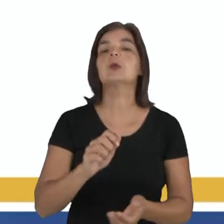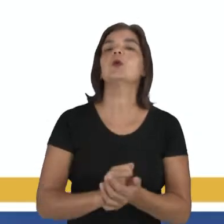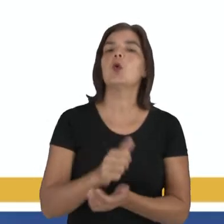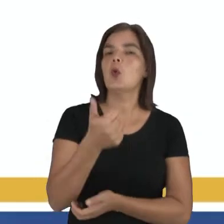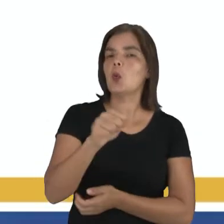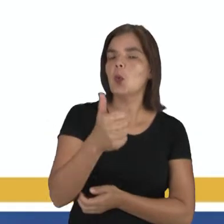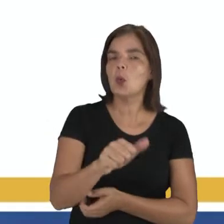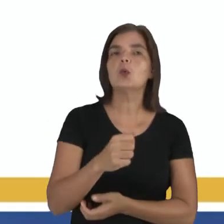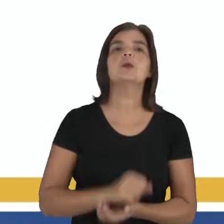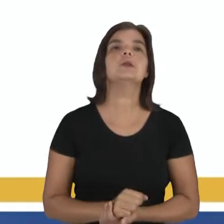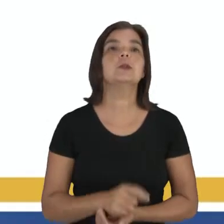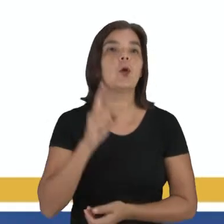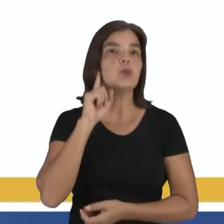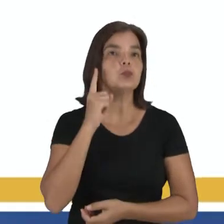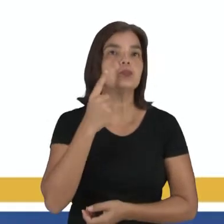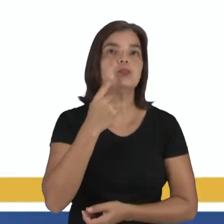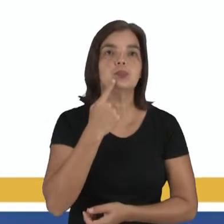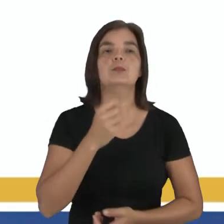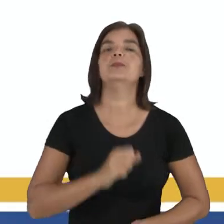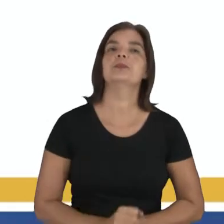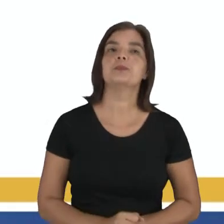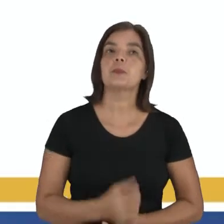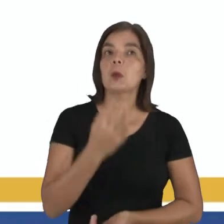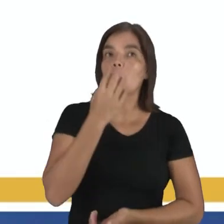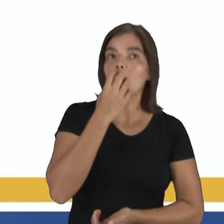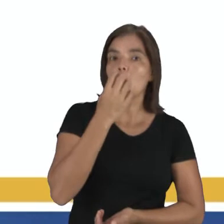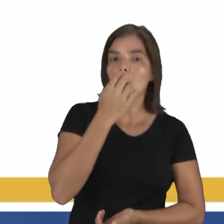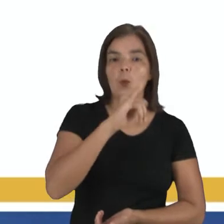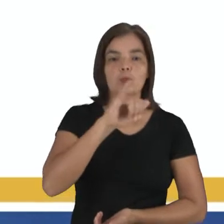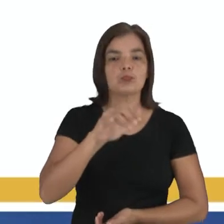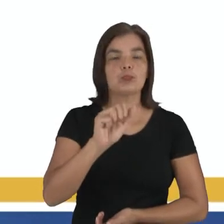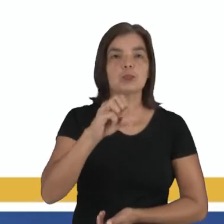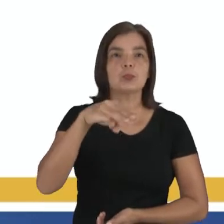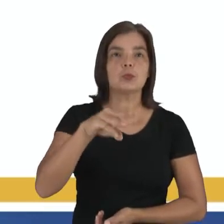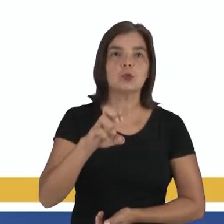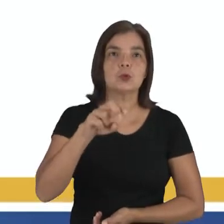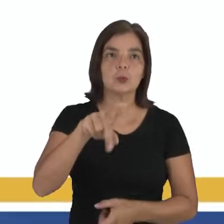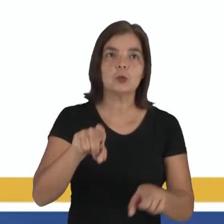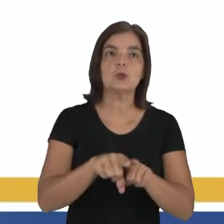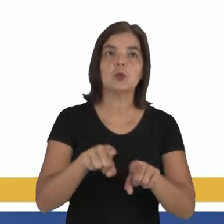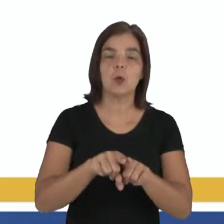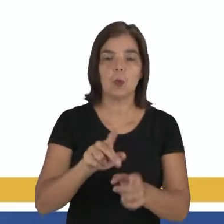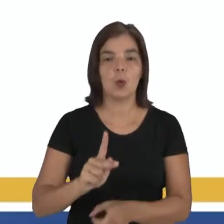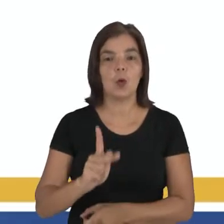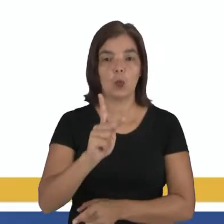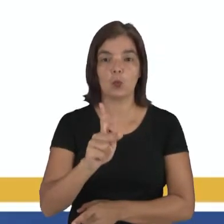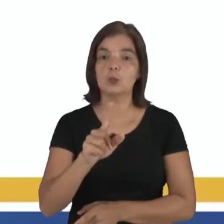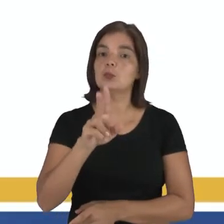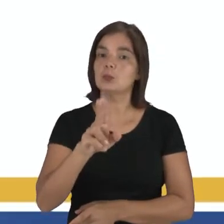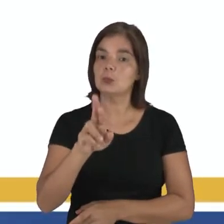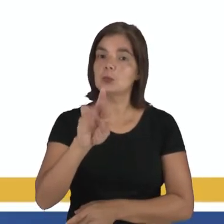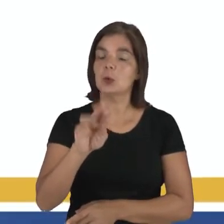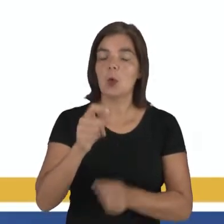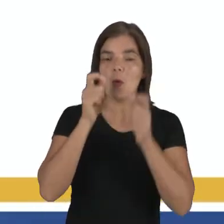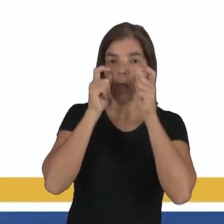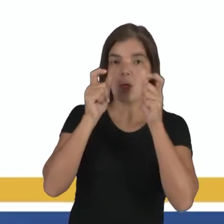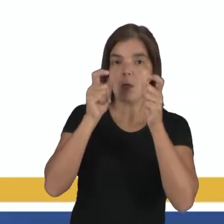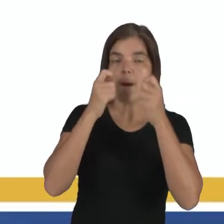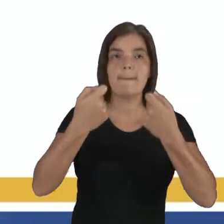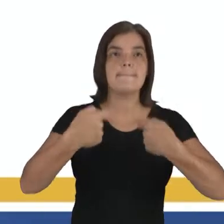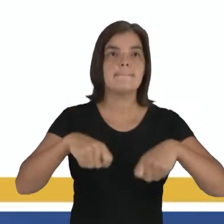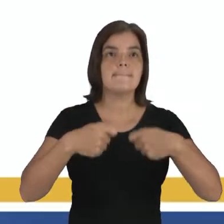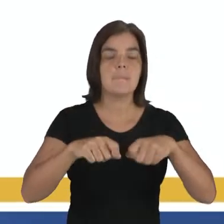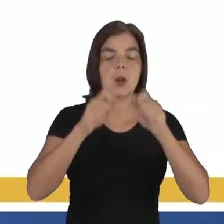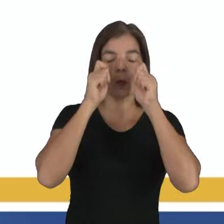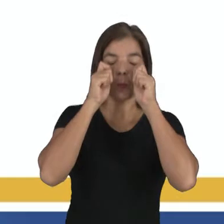com dificuldades de audição. O cão de James é o labrador Kurt, que o alerta quando ele